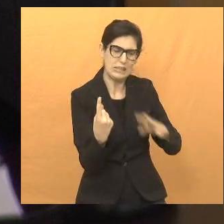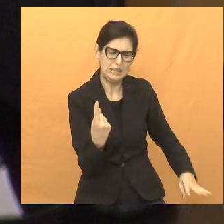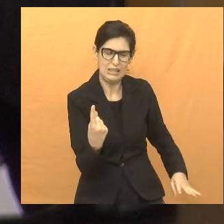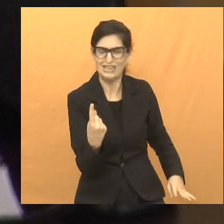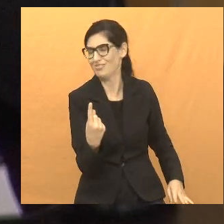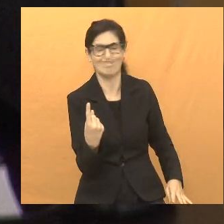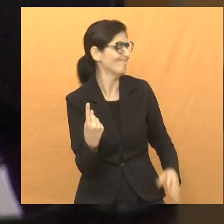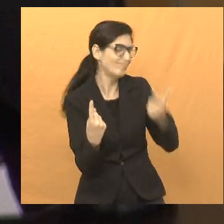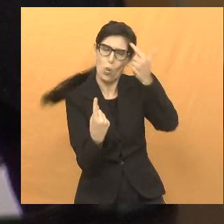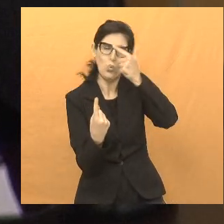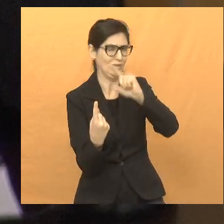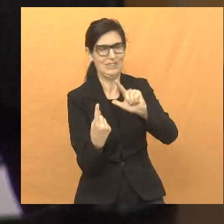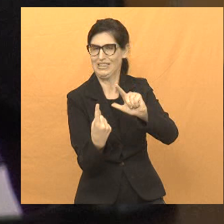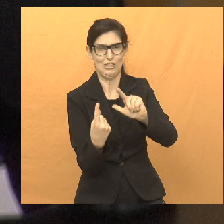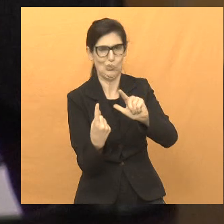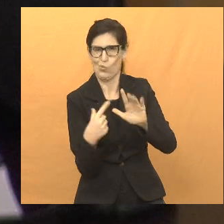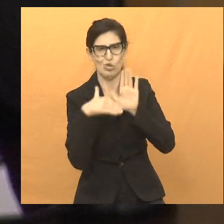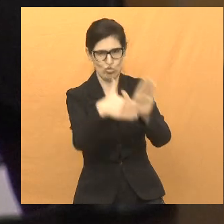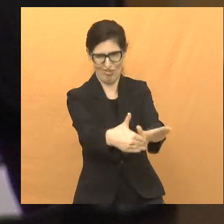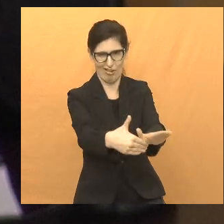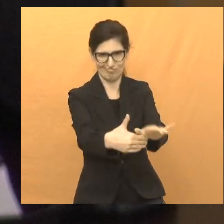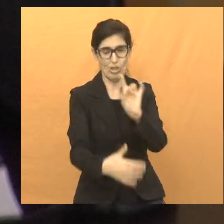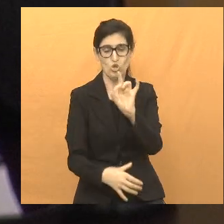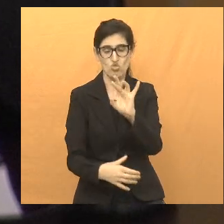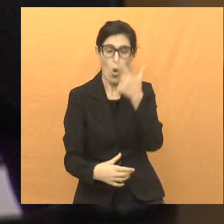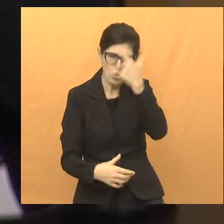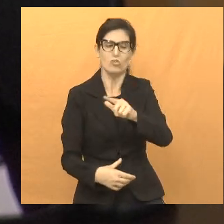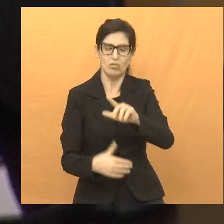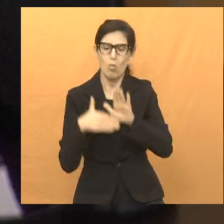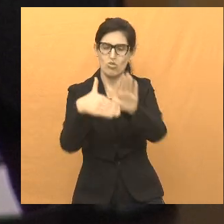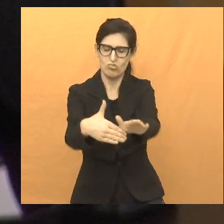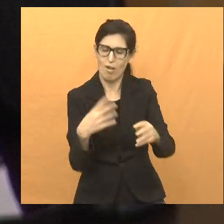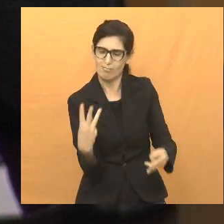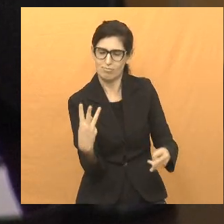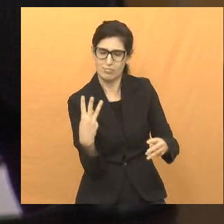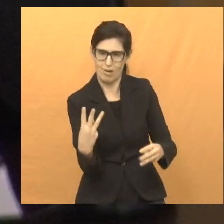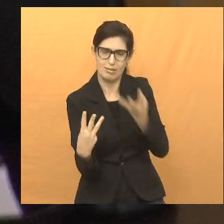disso. Então, realmente, é muito triste a gente arcar, muitas vezes,